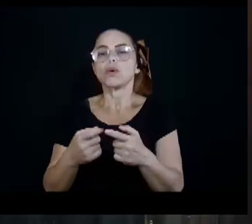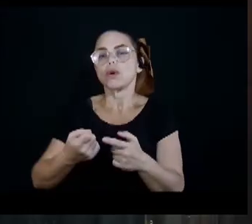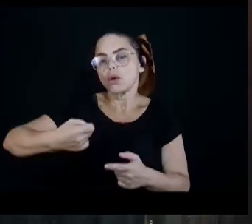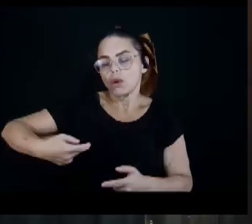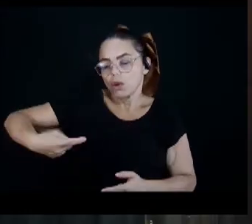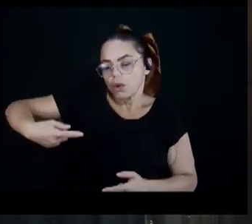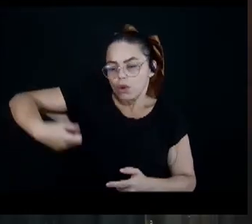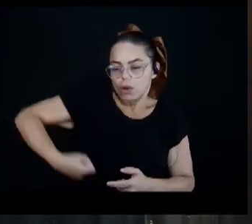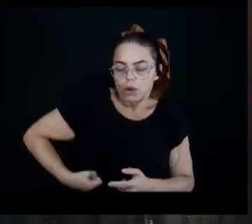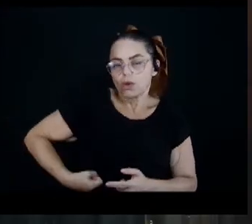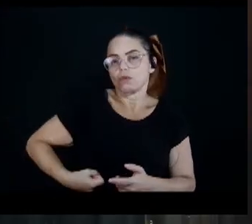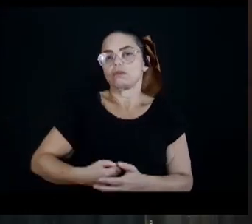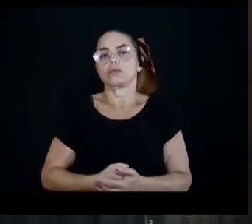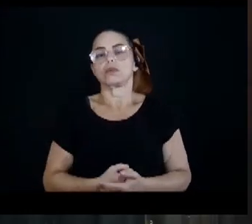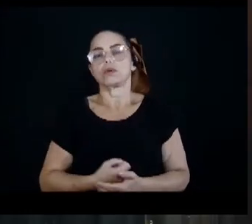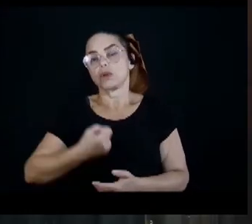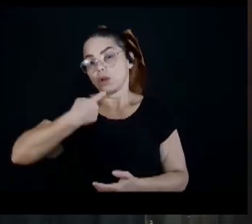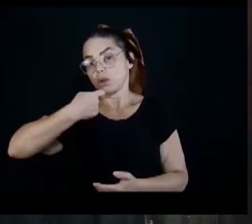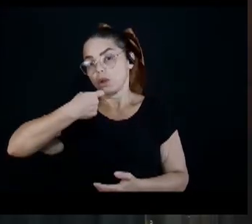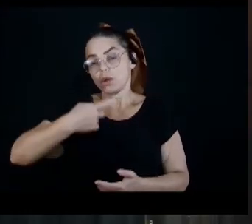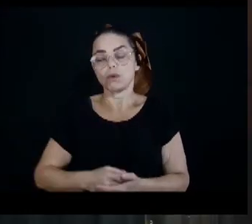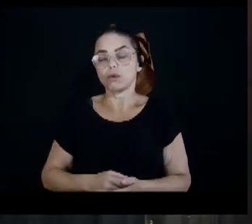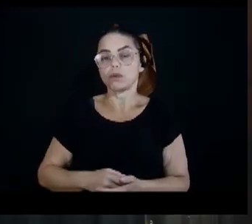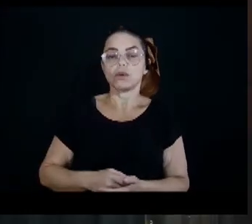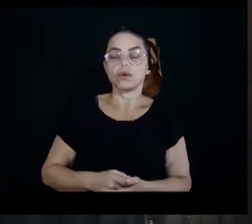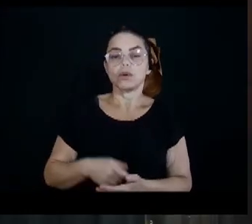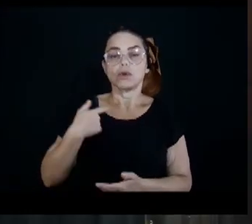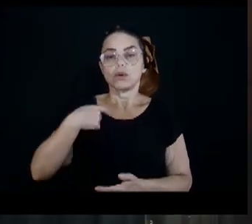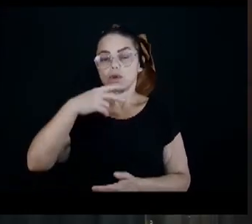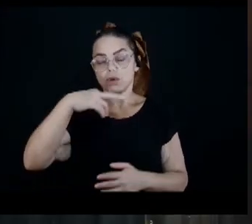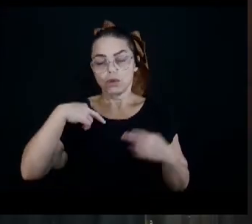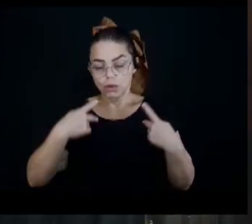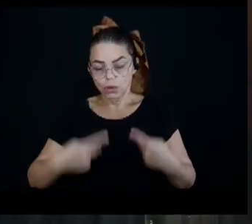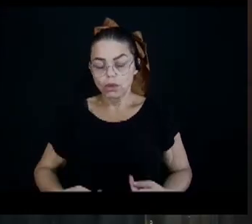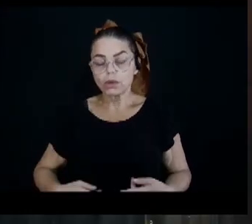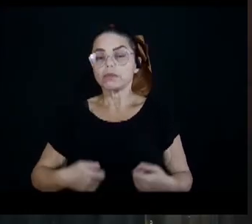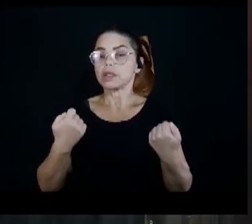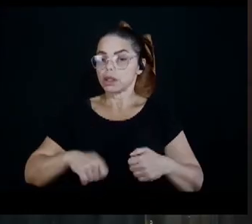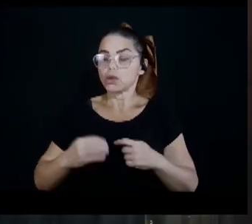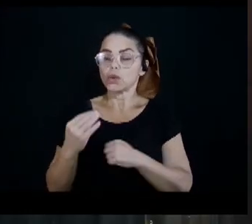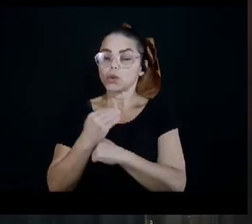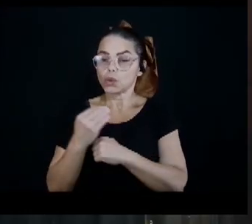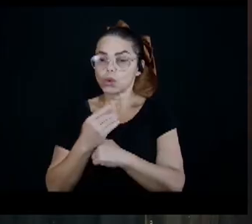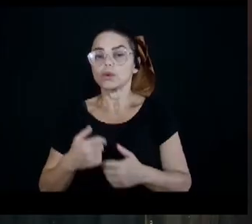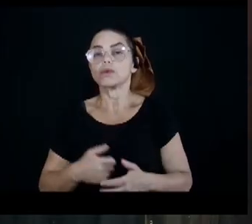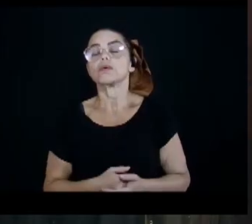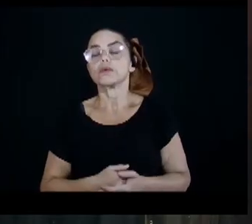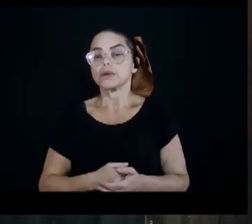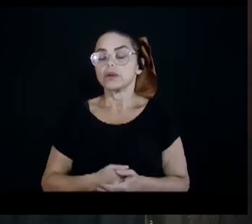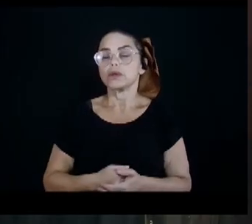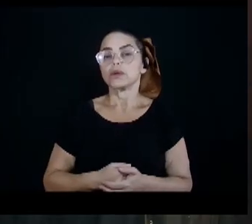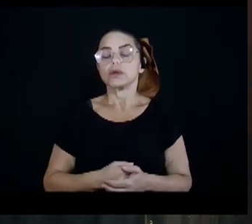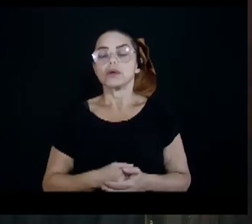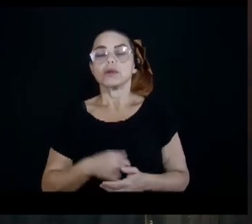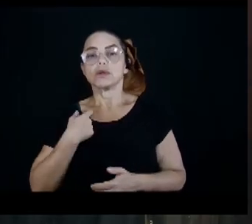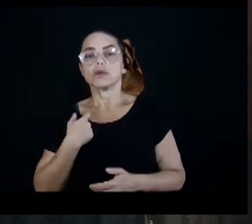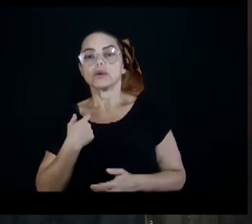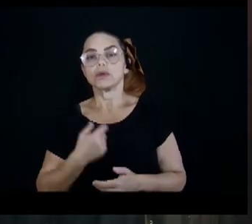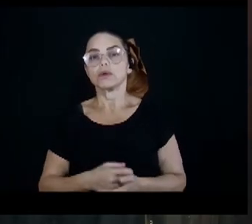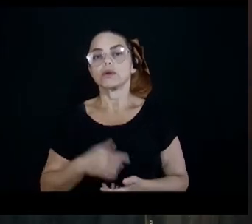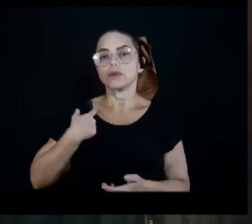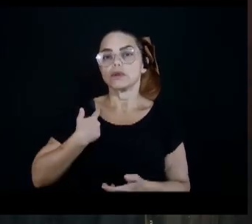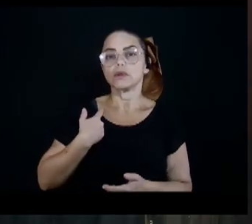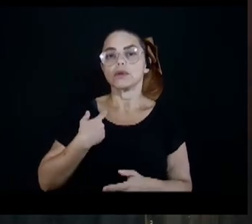parte dele, e nós, seres humanos, precisamos fazer a nossa. Então a gente costuma dizer no meio, na área da saúde, em